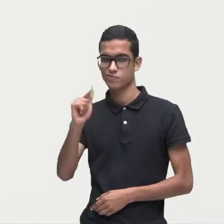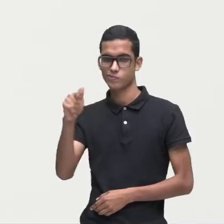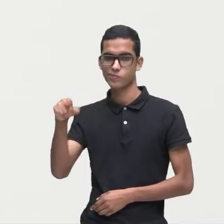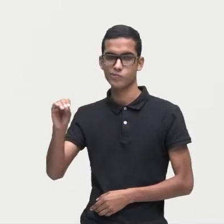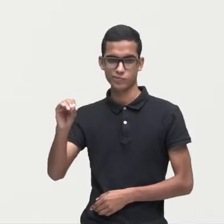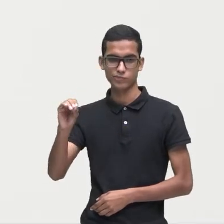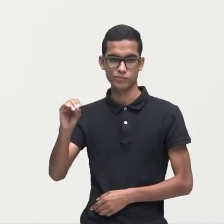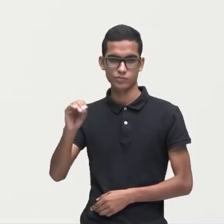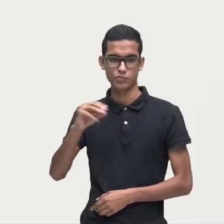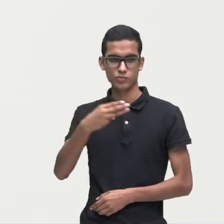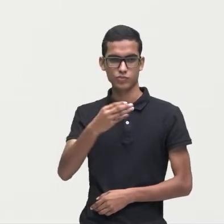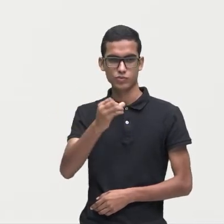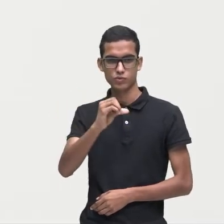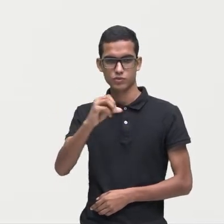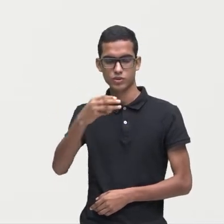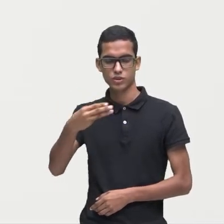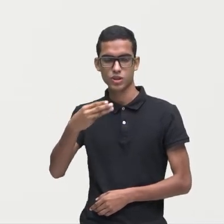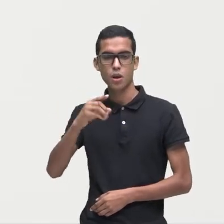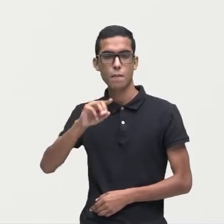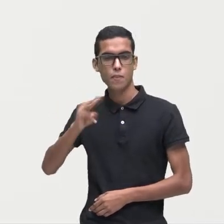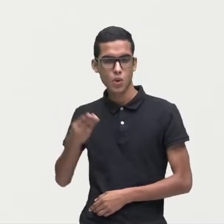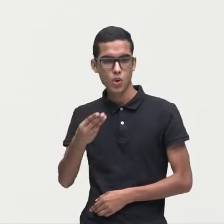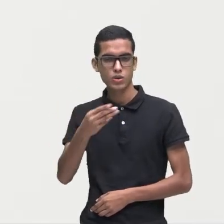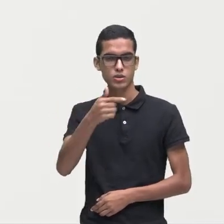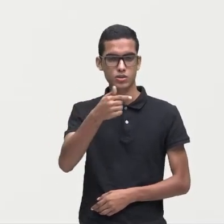393 milhões